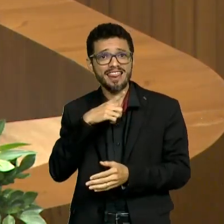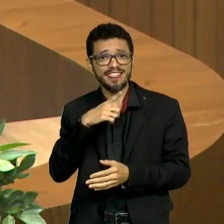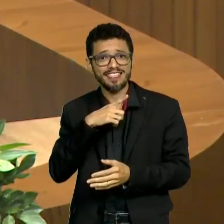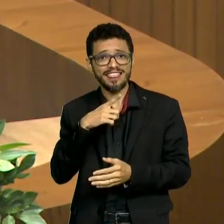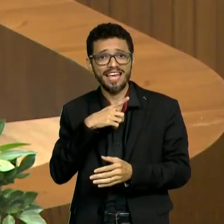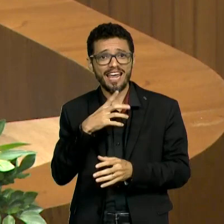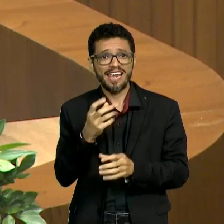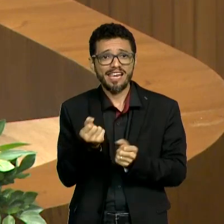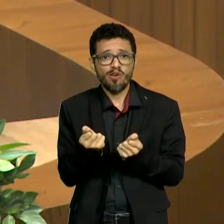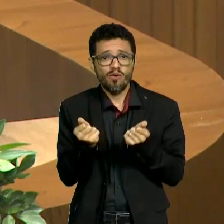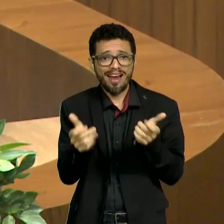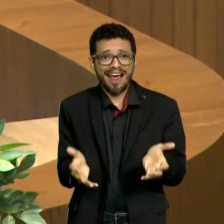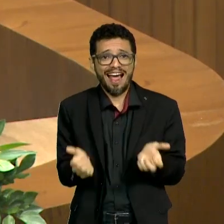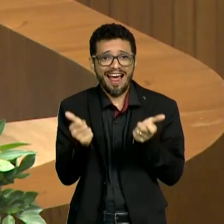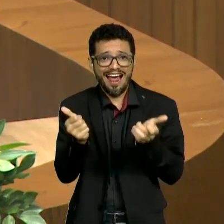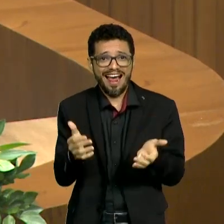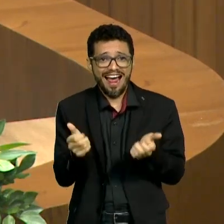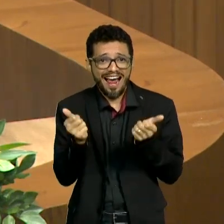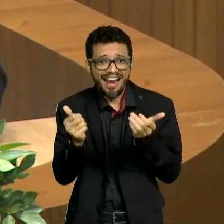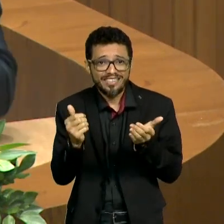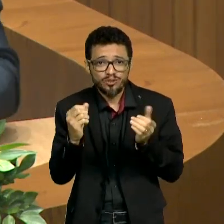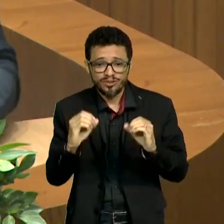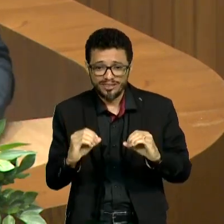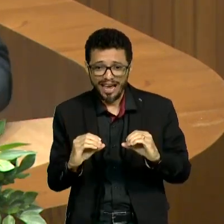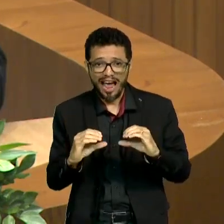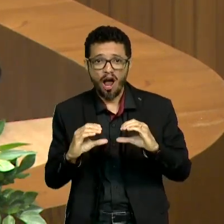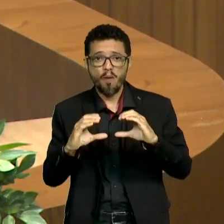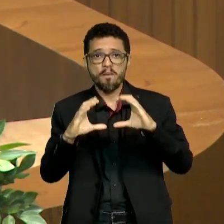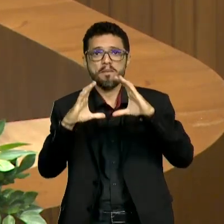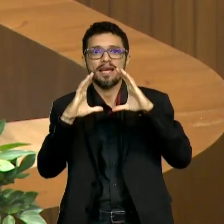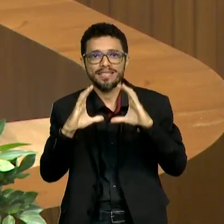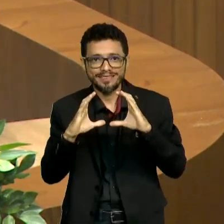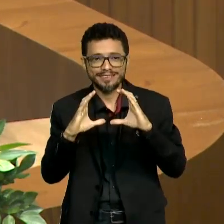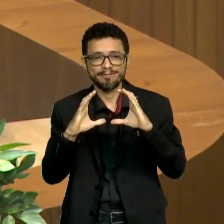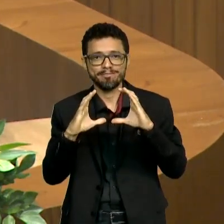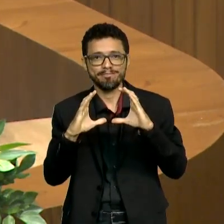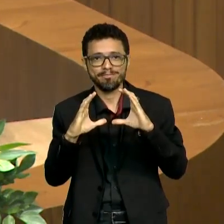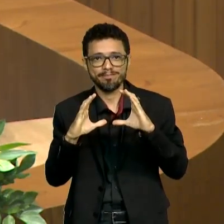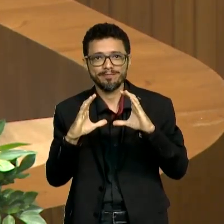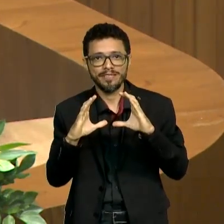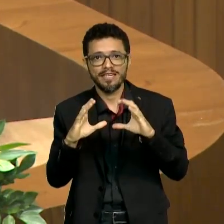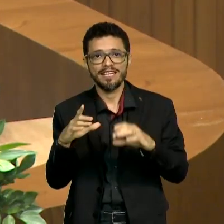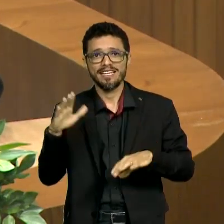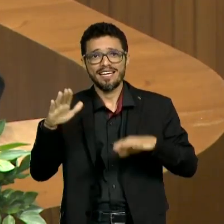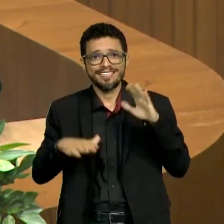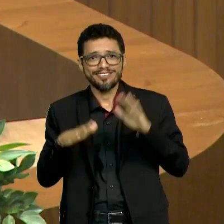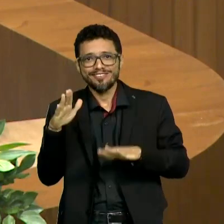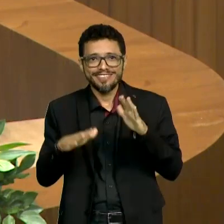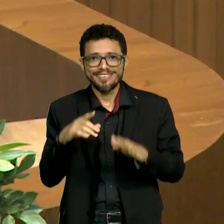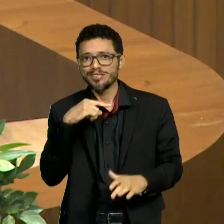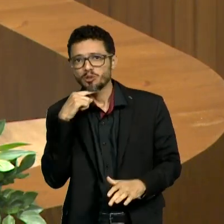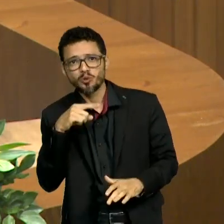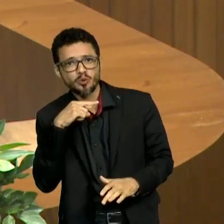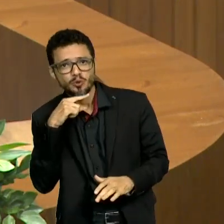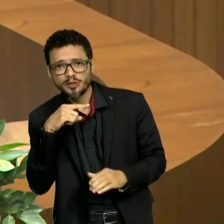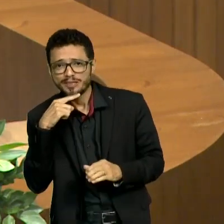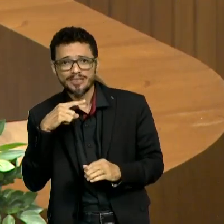folha, fica inviabilizado muitas questões importantes para o nosso município, que são